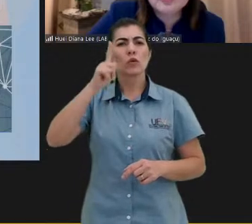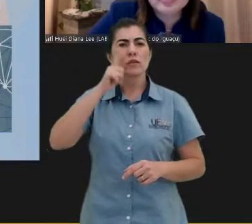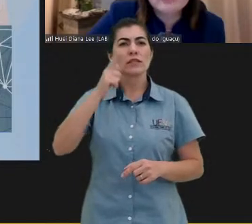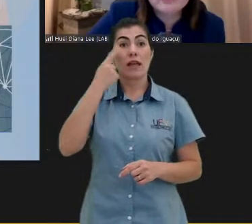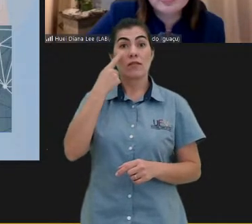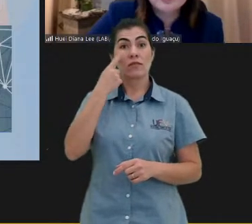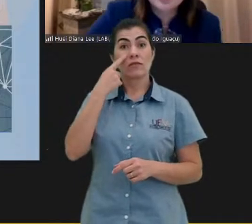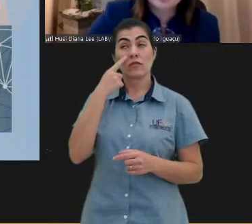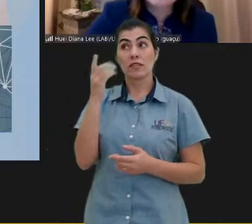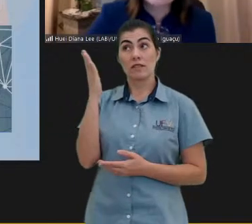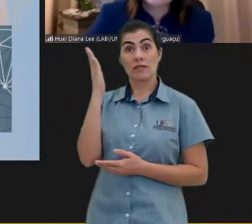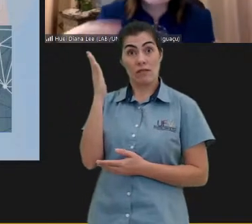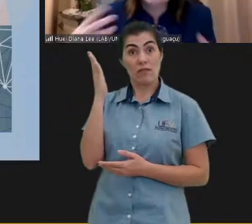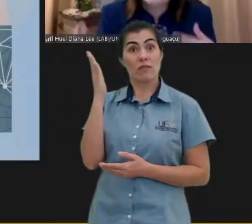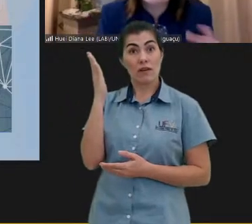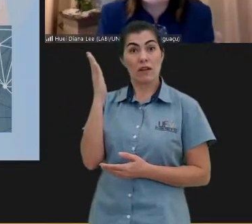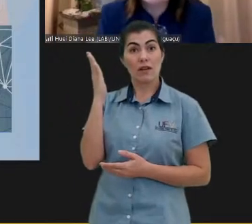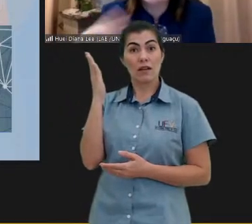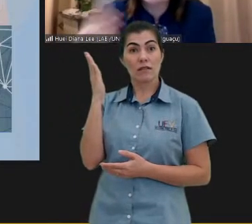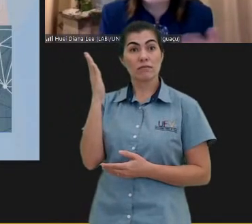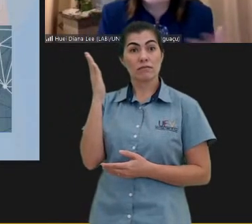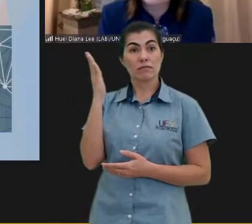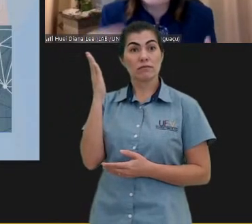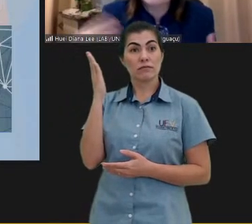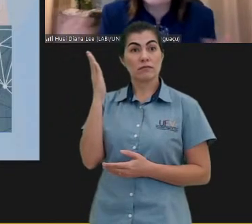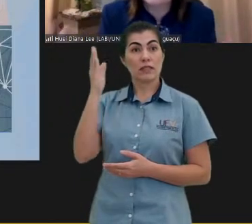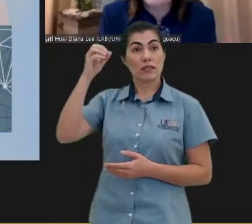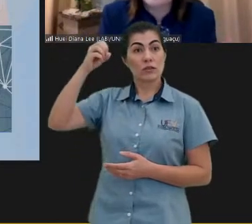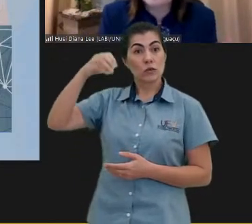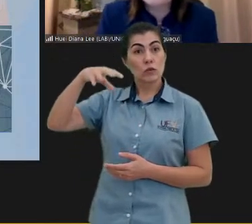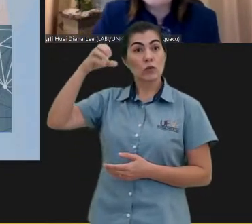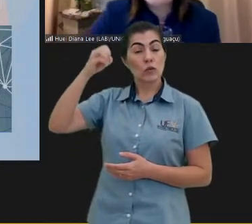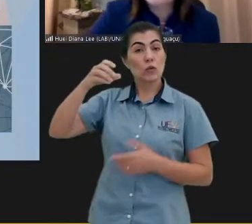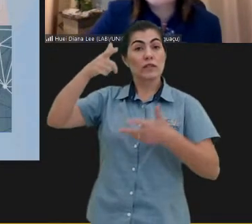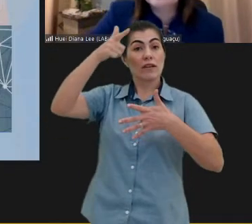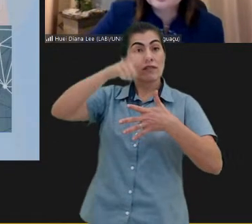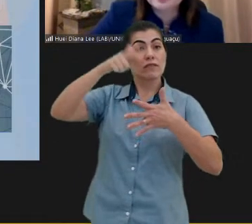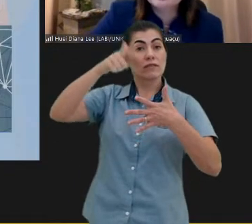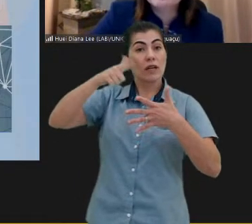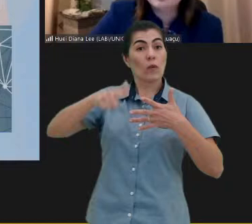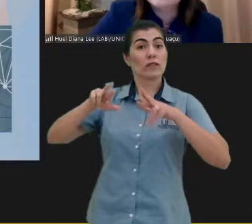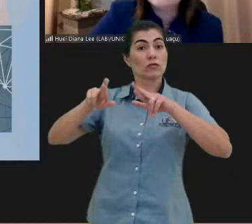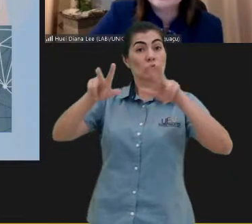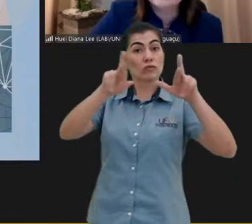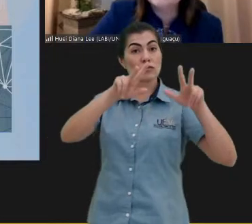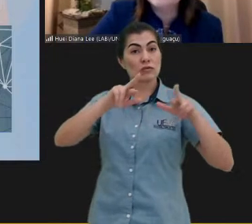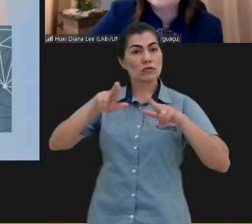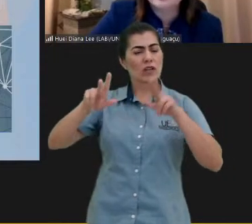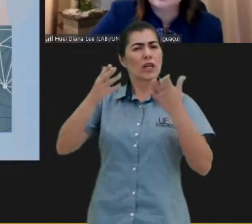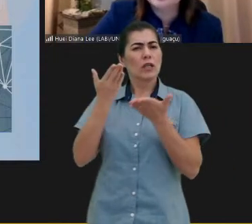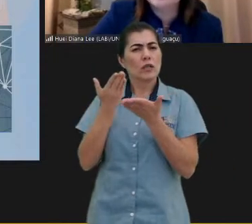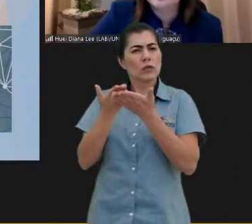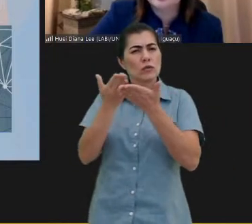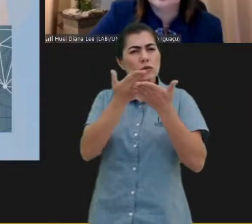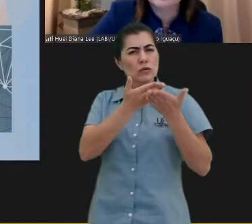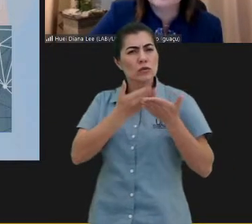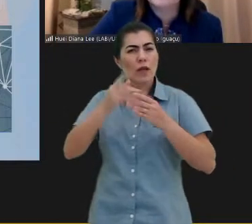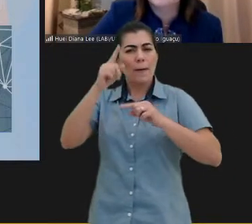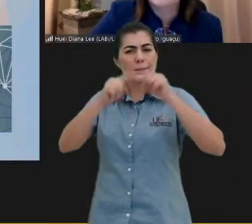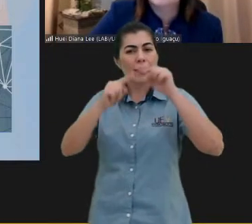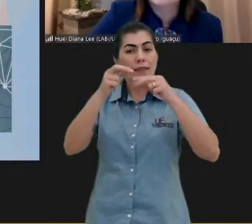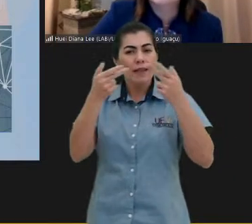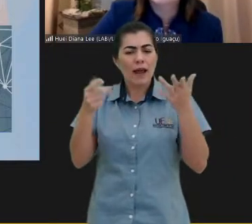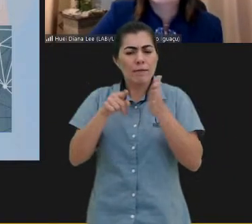vocês conseguem ver, consegue desviar essas luzes em frequências diferentes e a gente consegue estudar uma série de materiais